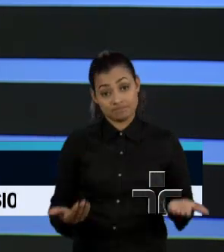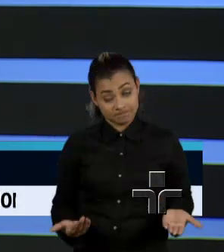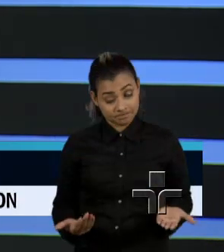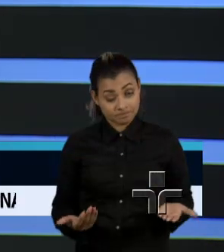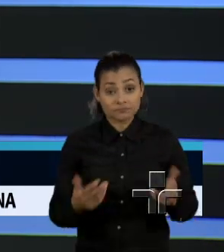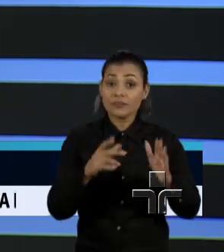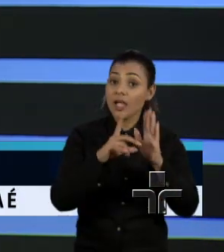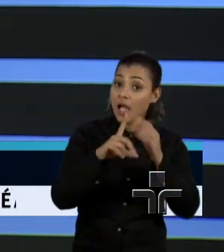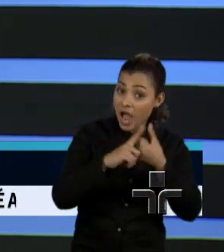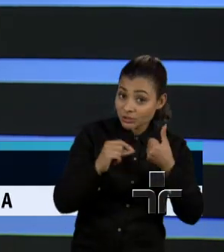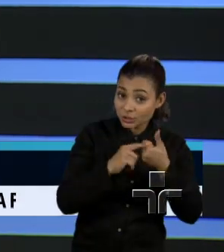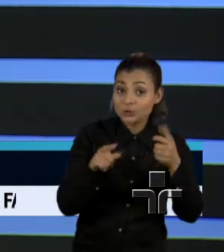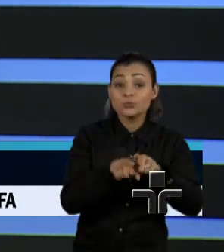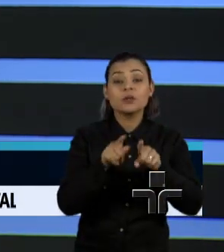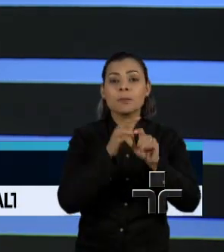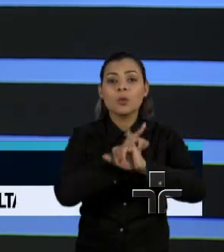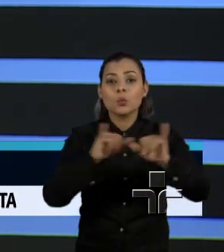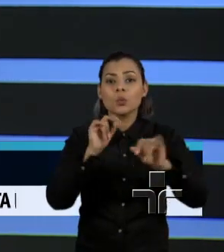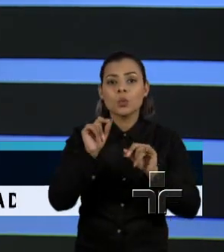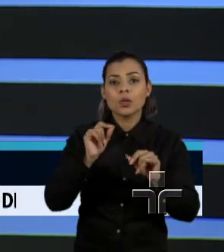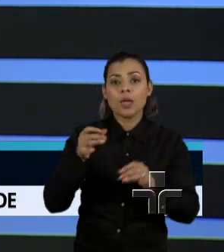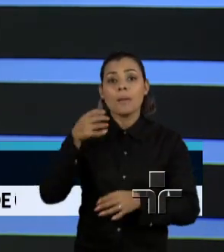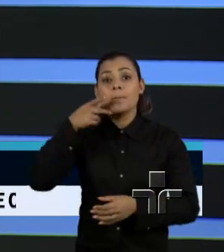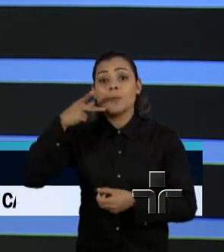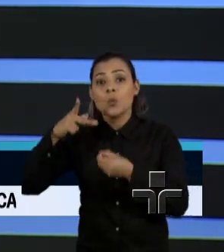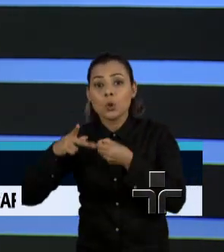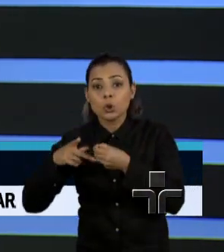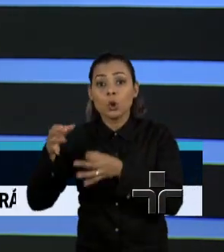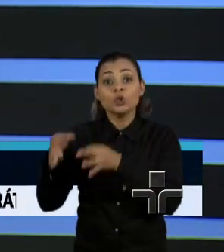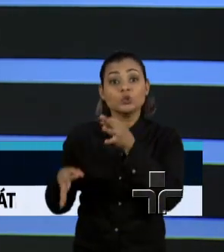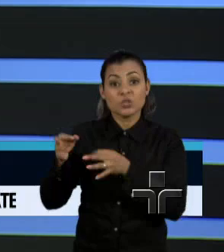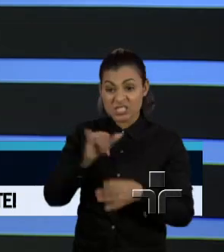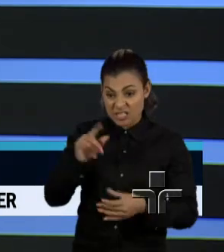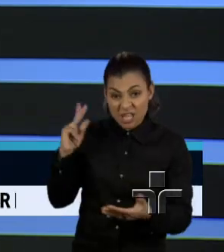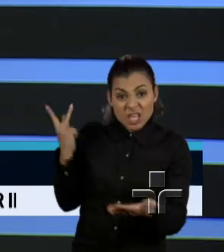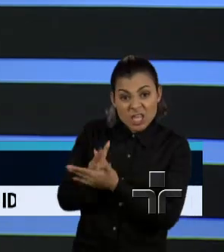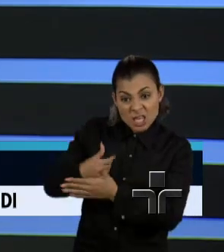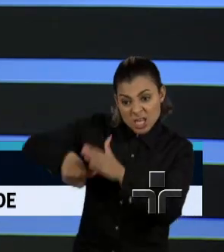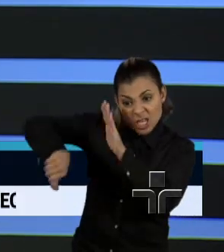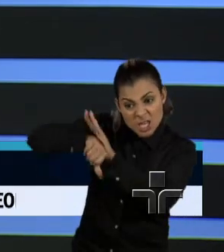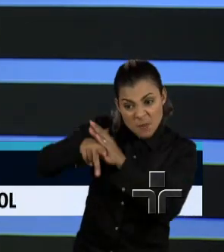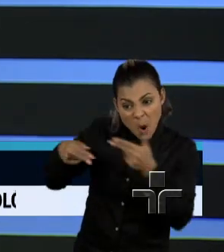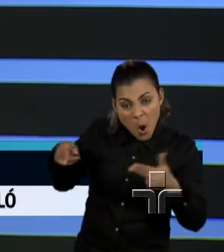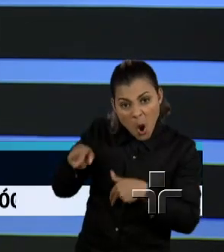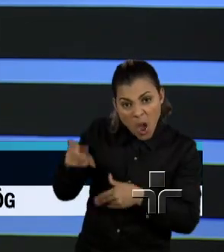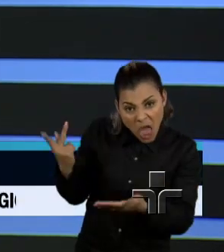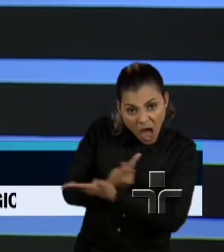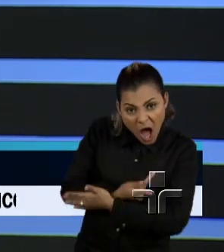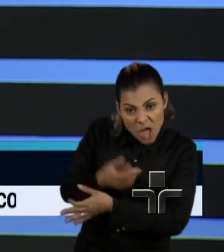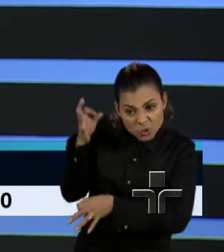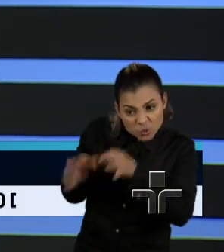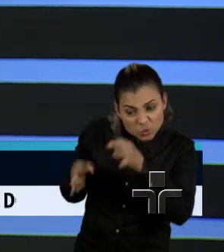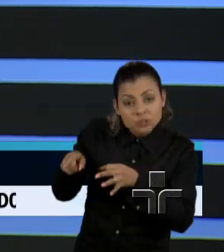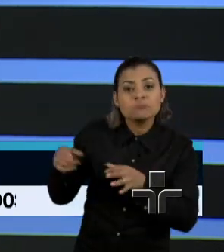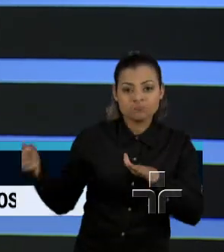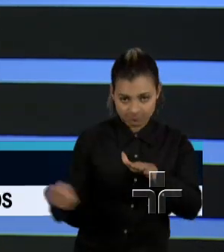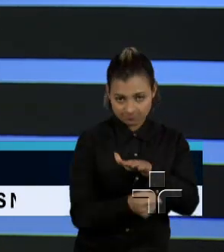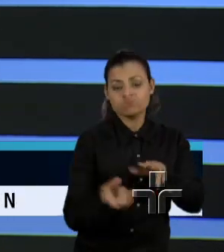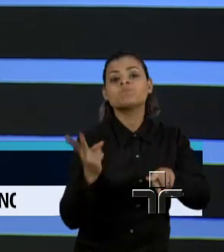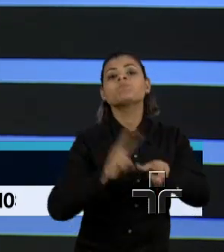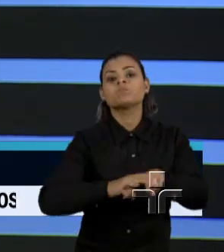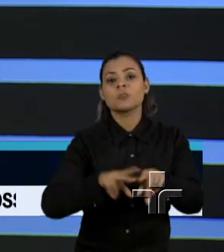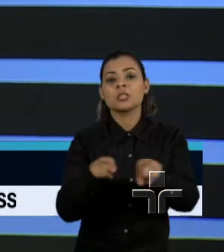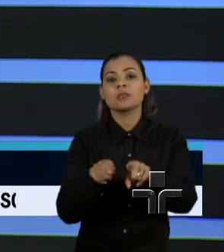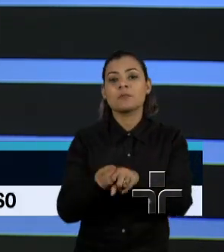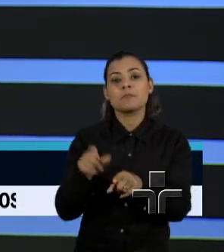do artigo que propõe pena de prisão a promotores e juízes, caso cometam falhas na elaboração do processo judicial ou na aplicação